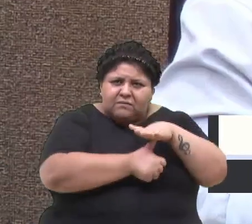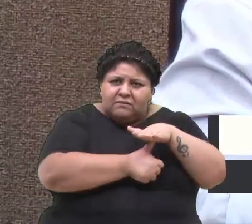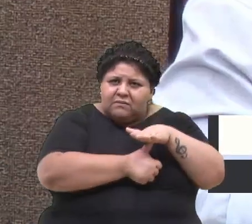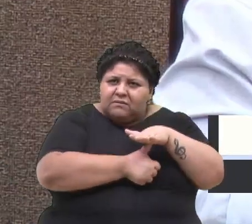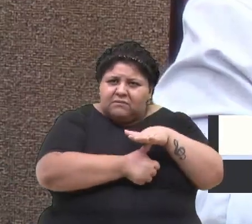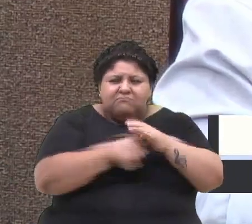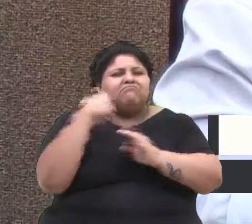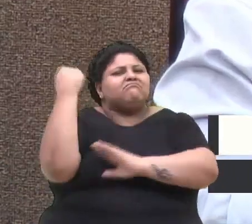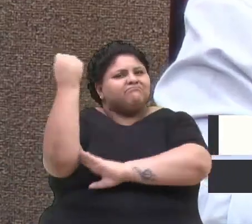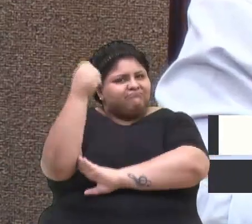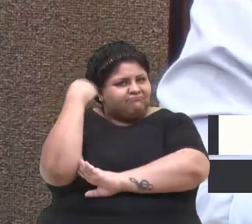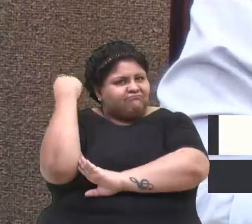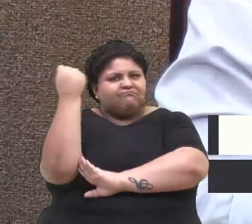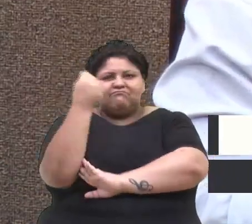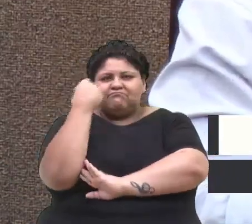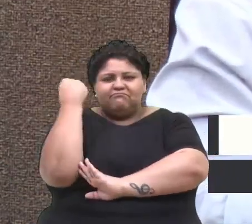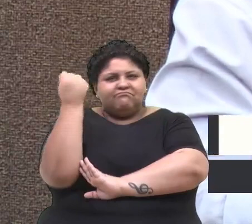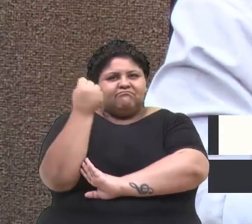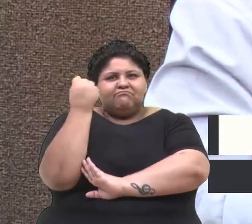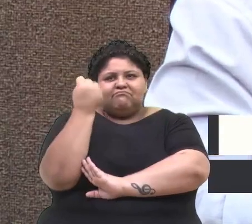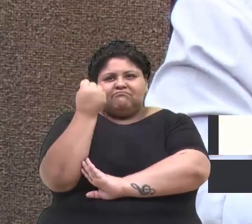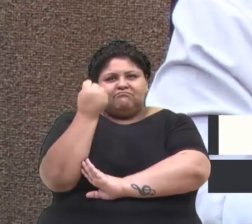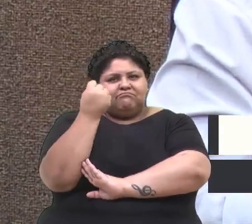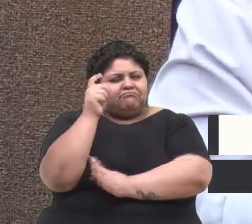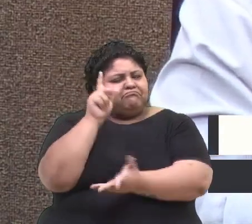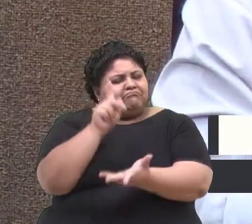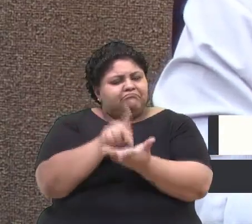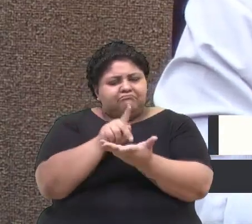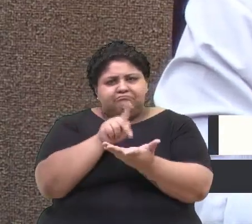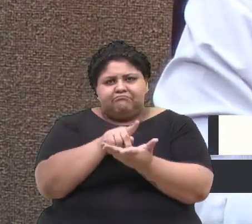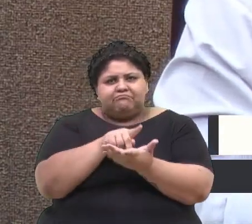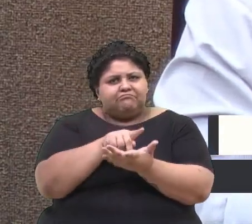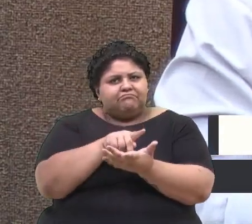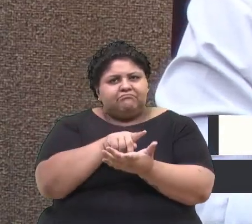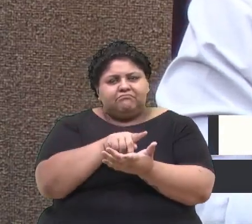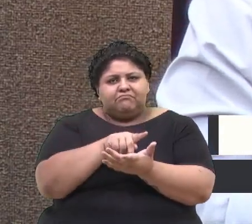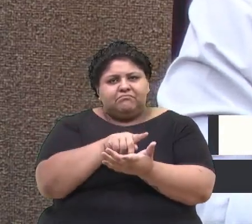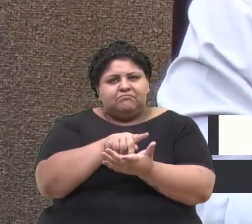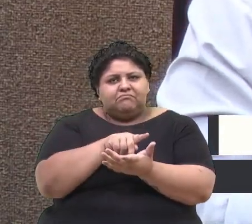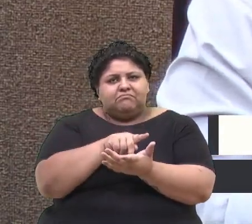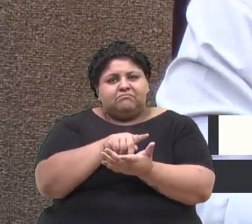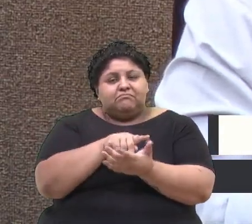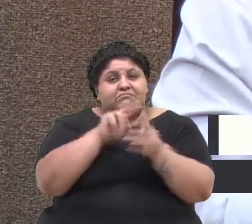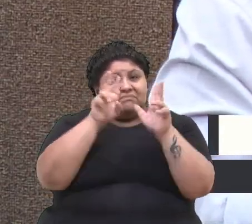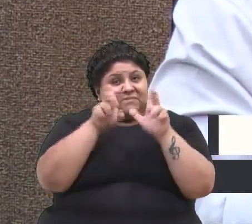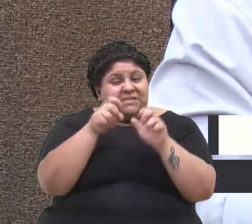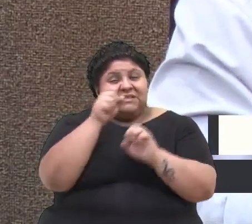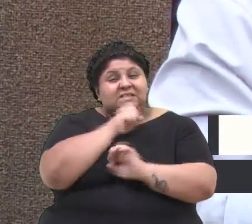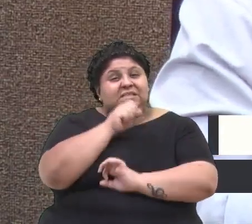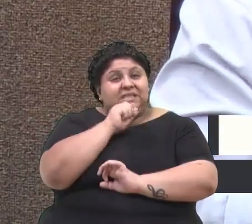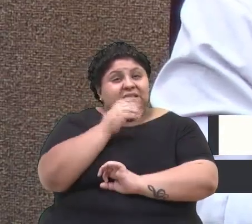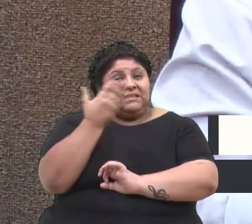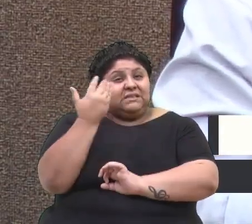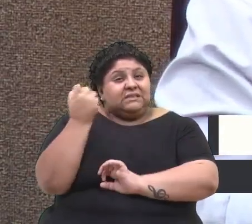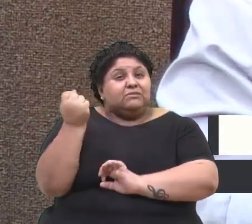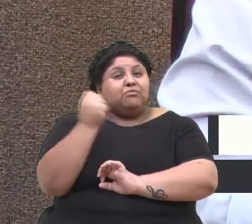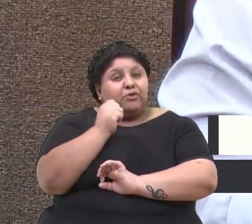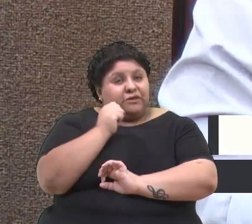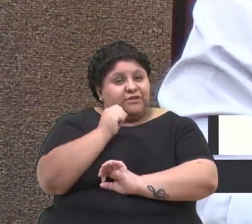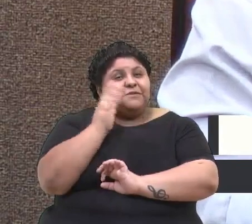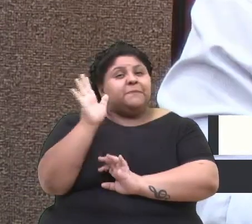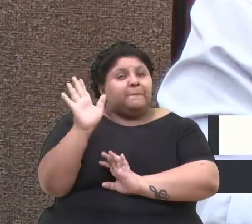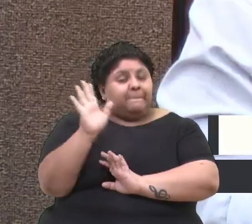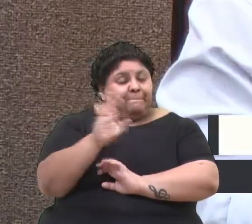grave. Eu, sinceramente, eu sei que esse assunto é antigo, mas pode estar na pauta amanhã,